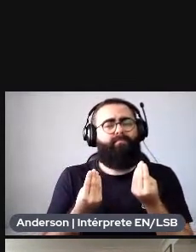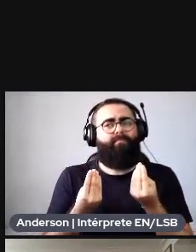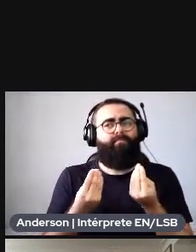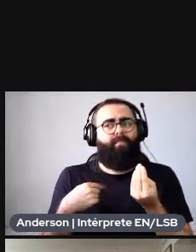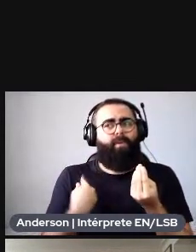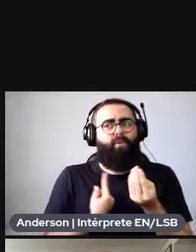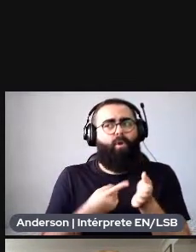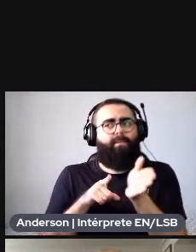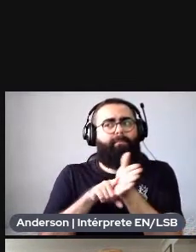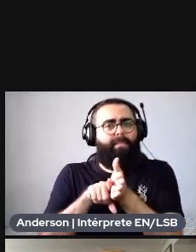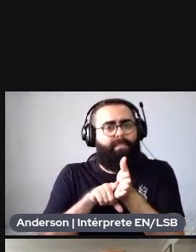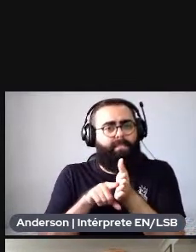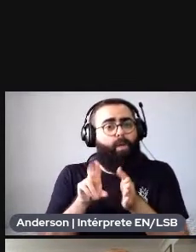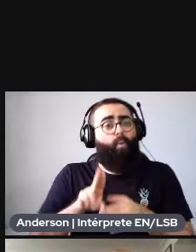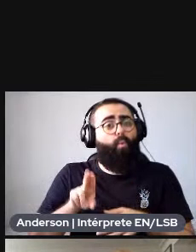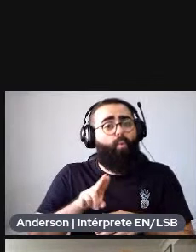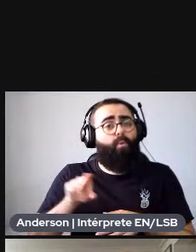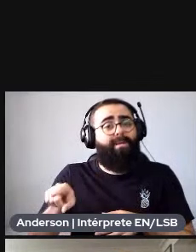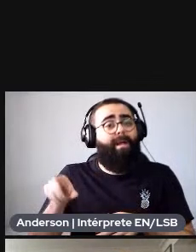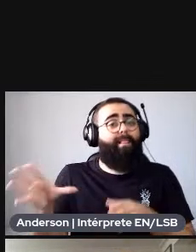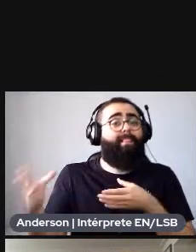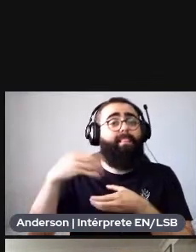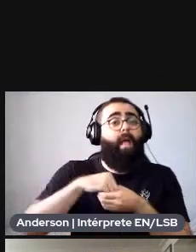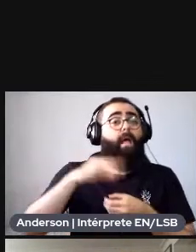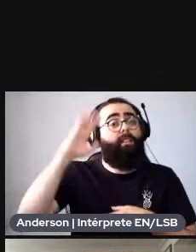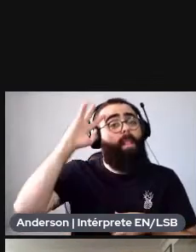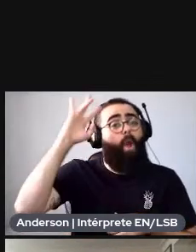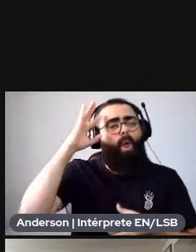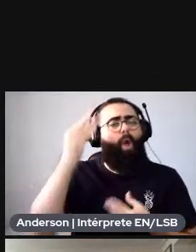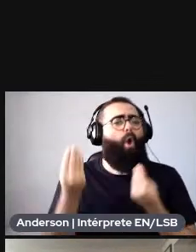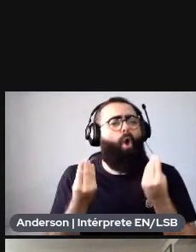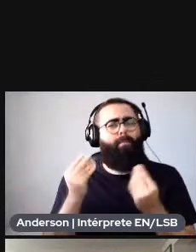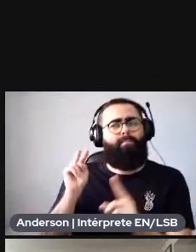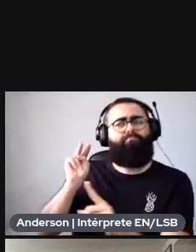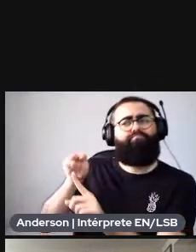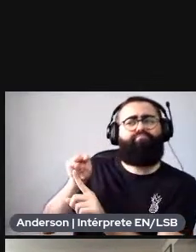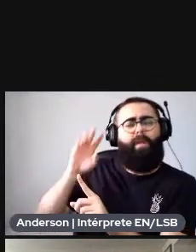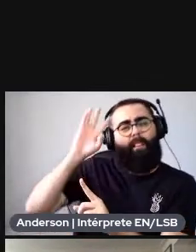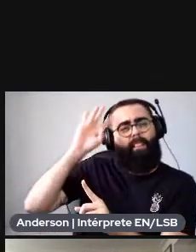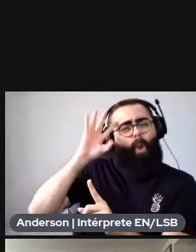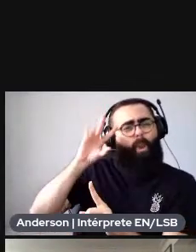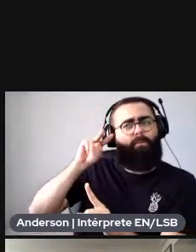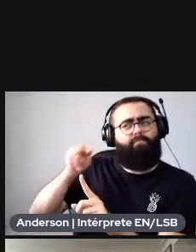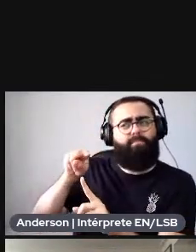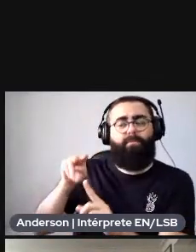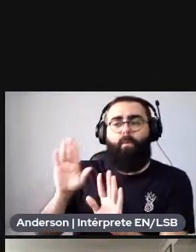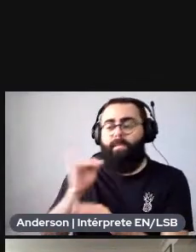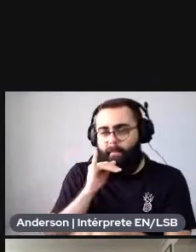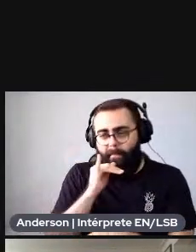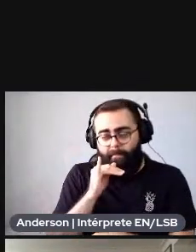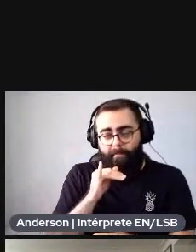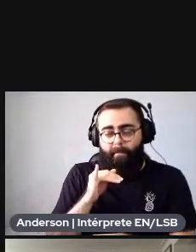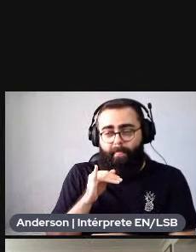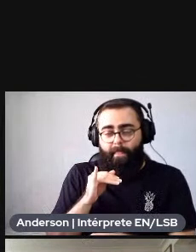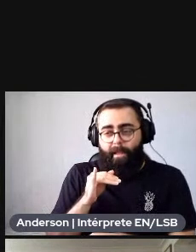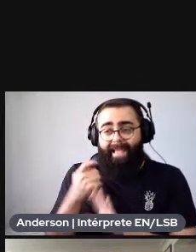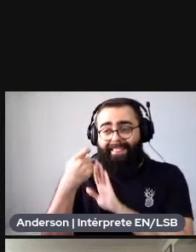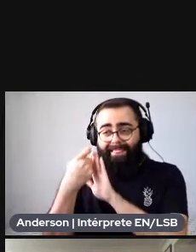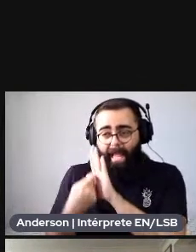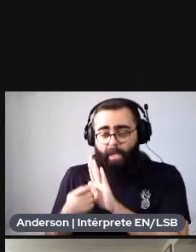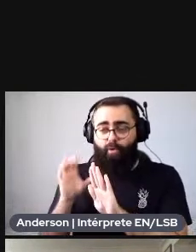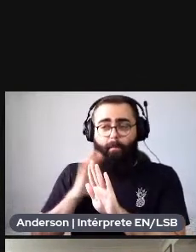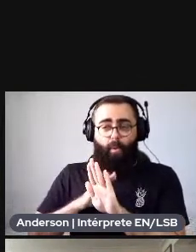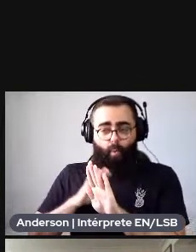teoricamente? Podemos olhar para esta característica dos textos em português, ou seja, o favorecimento